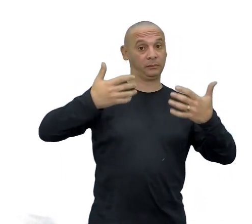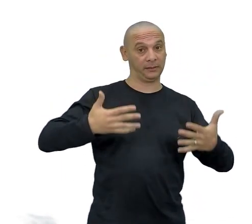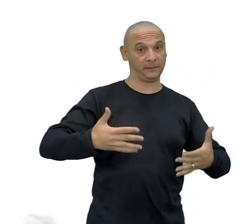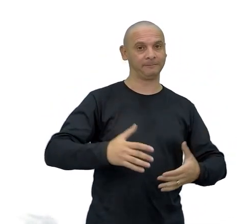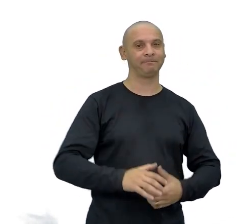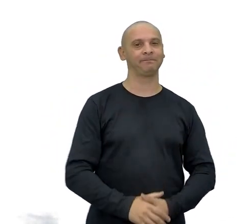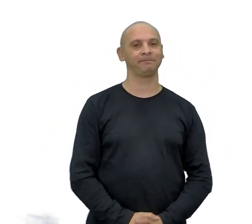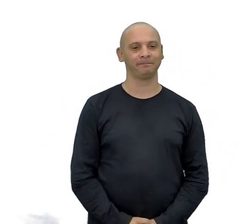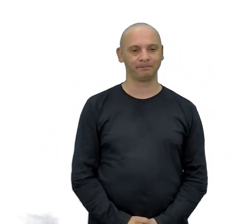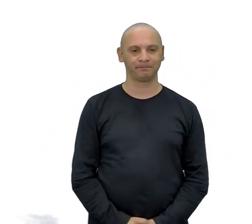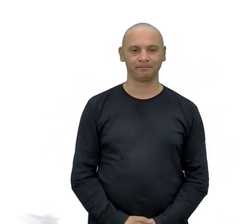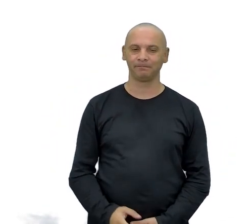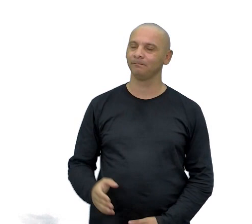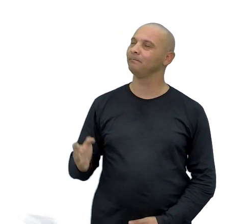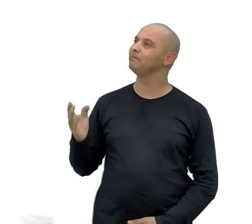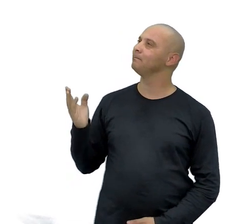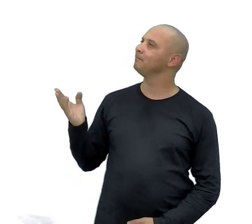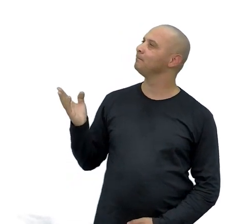Próximo.